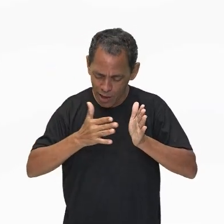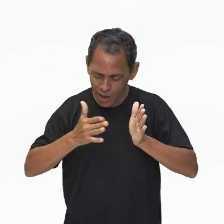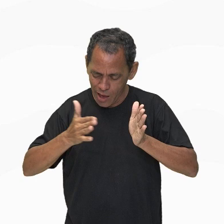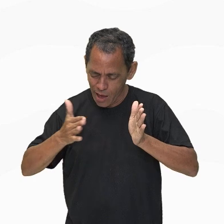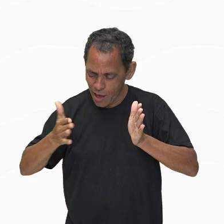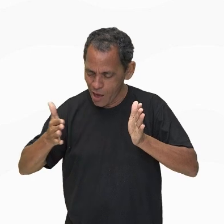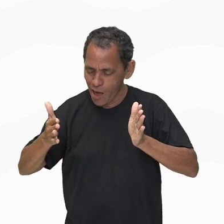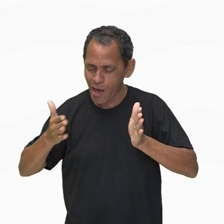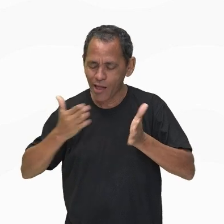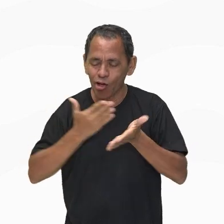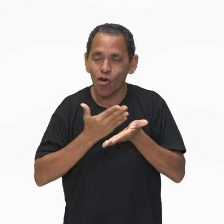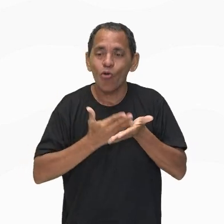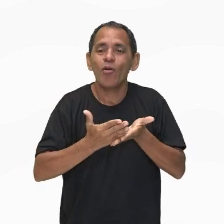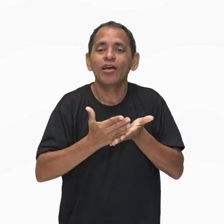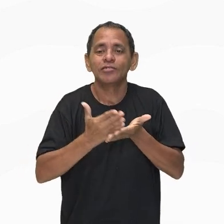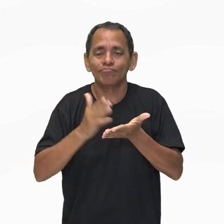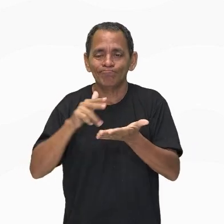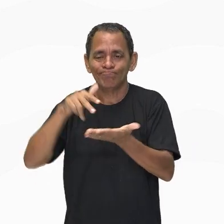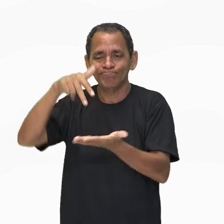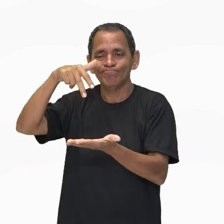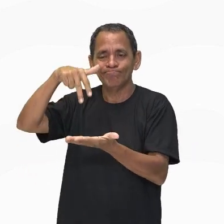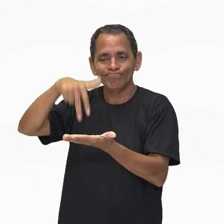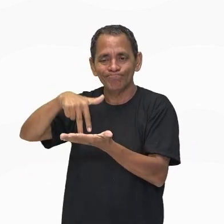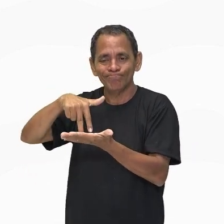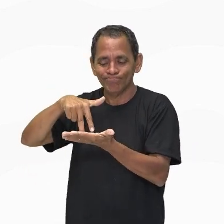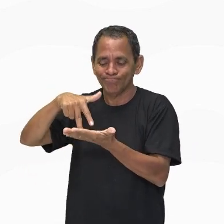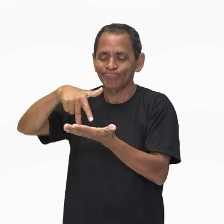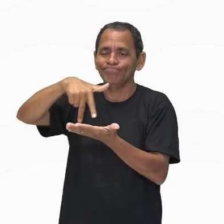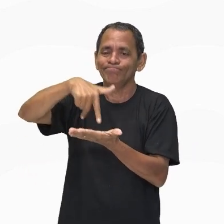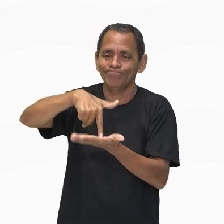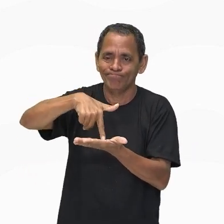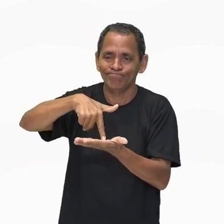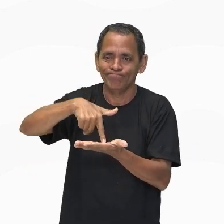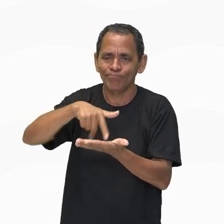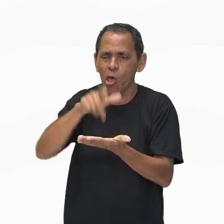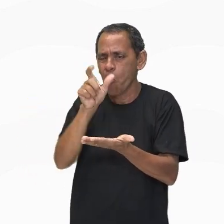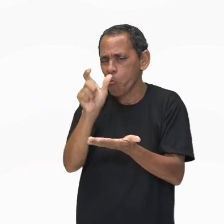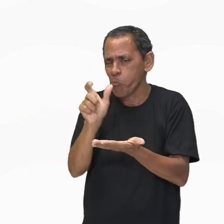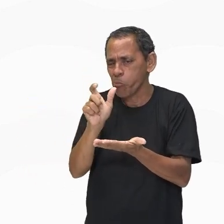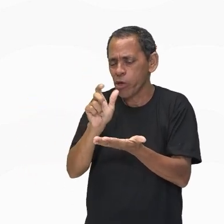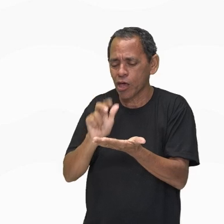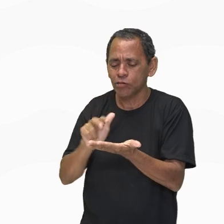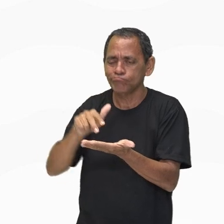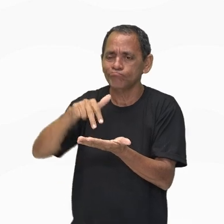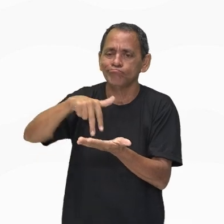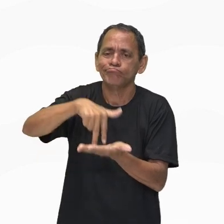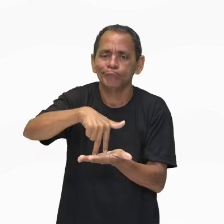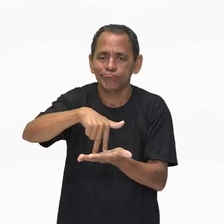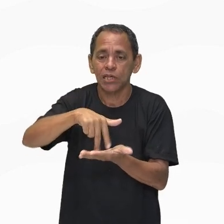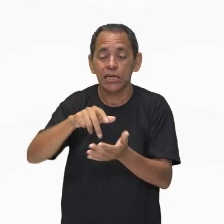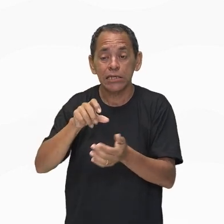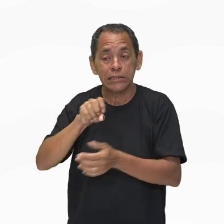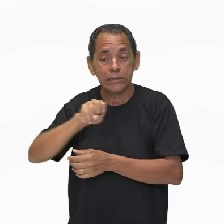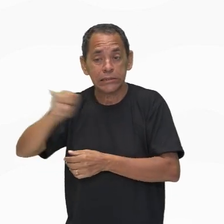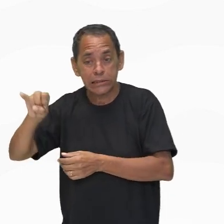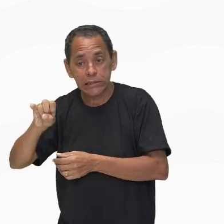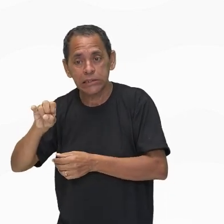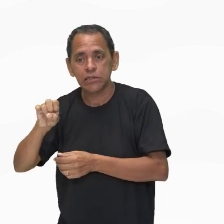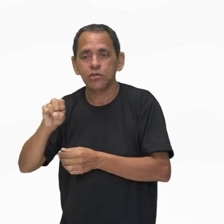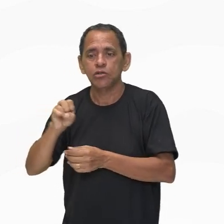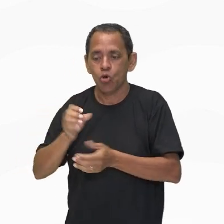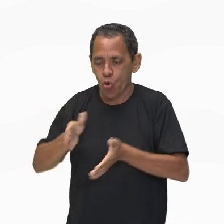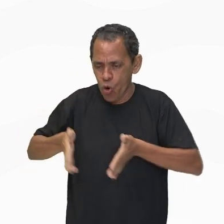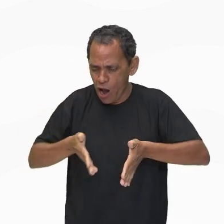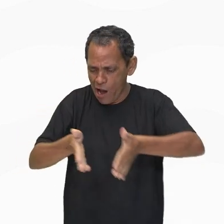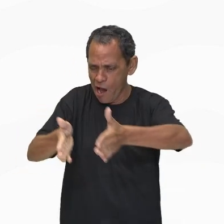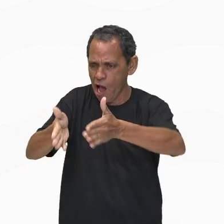começa com um pequeno passo. Então, se a minha jornada é longa, eu preciso primeiro dar o primeiro